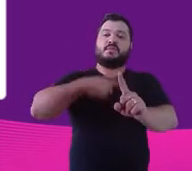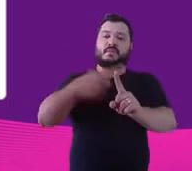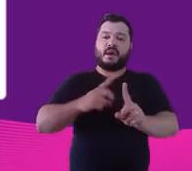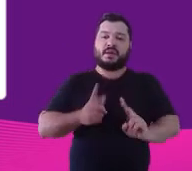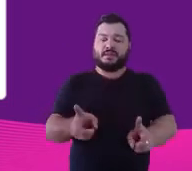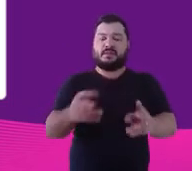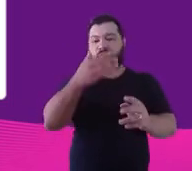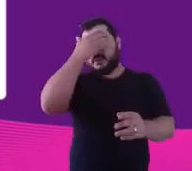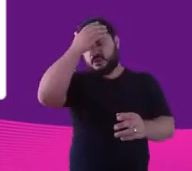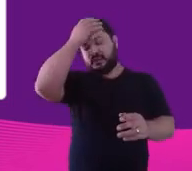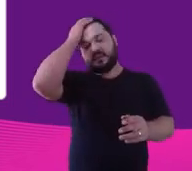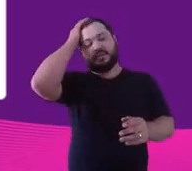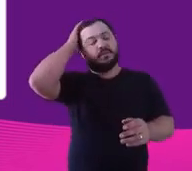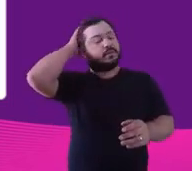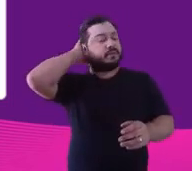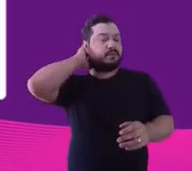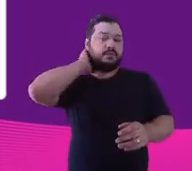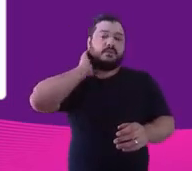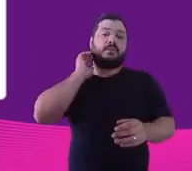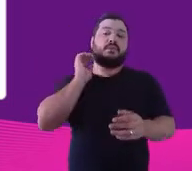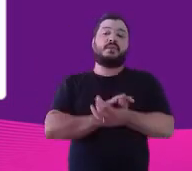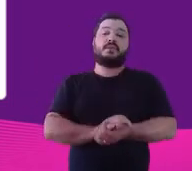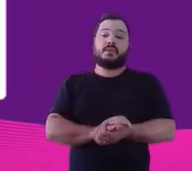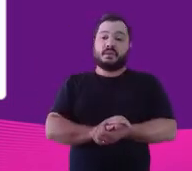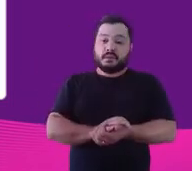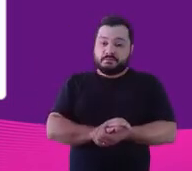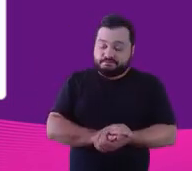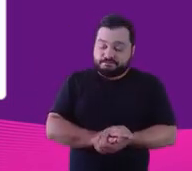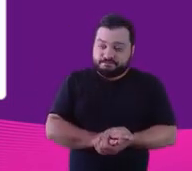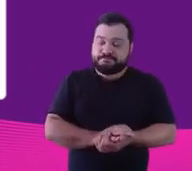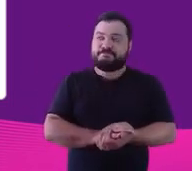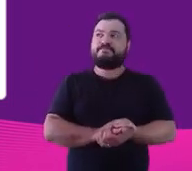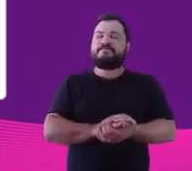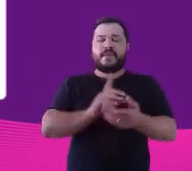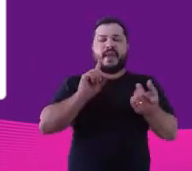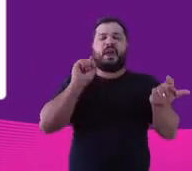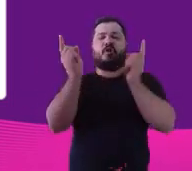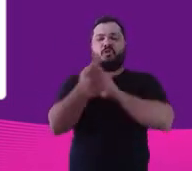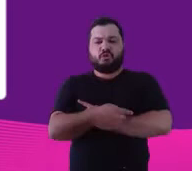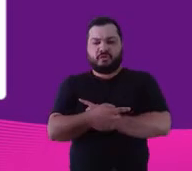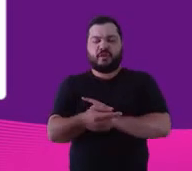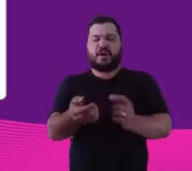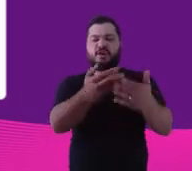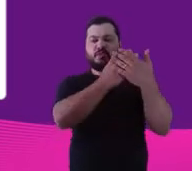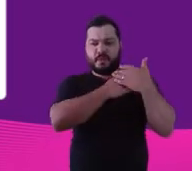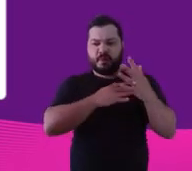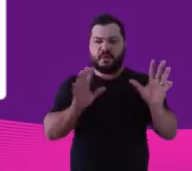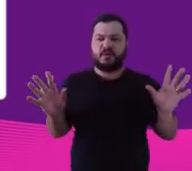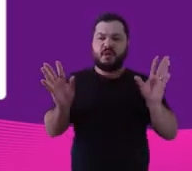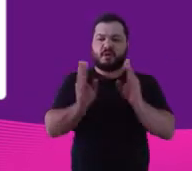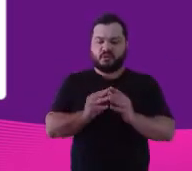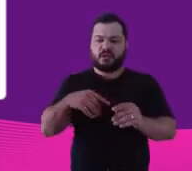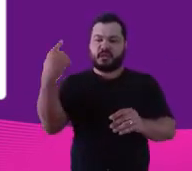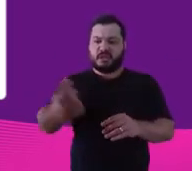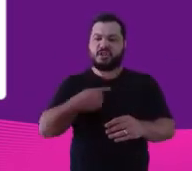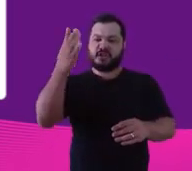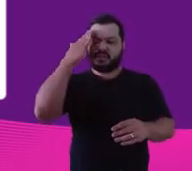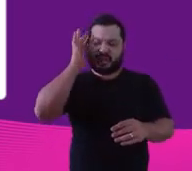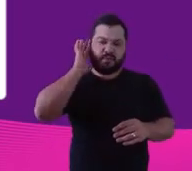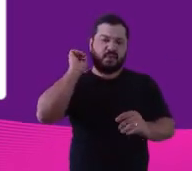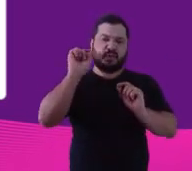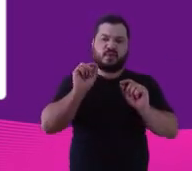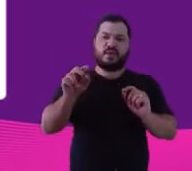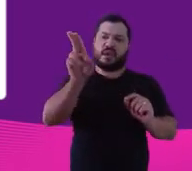manutenção né então é é bastante controverso papel da consolidação a gente entende que ao